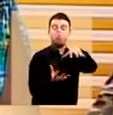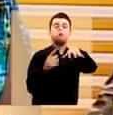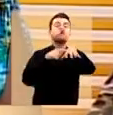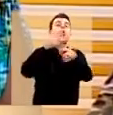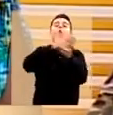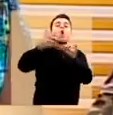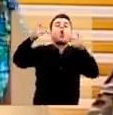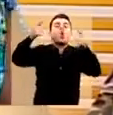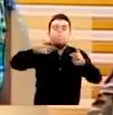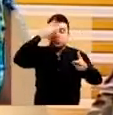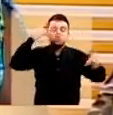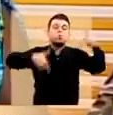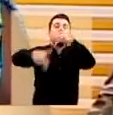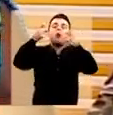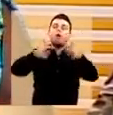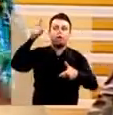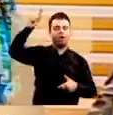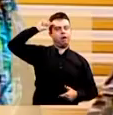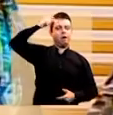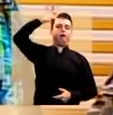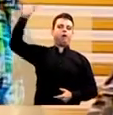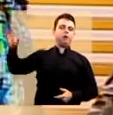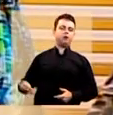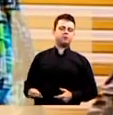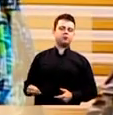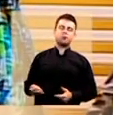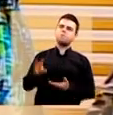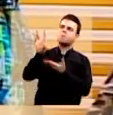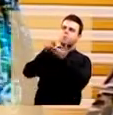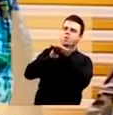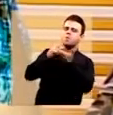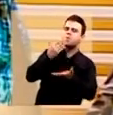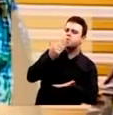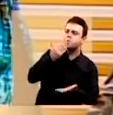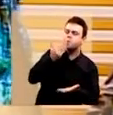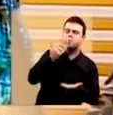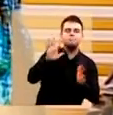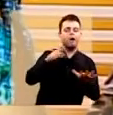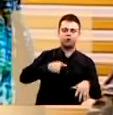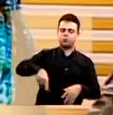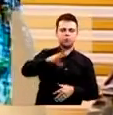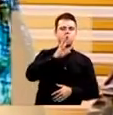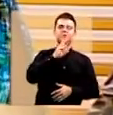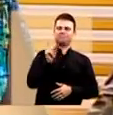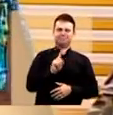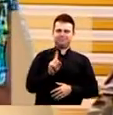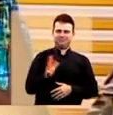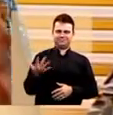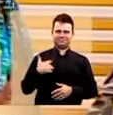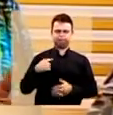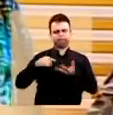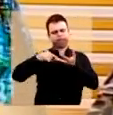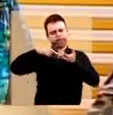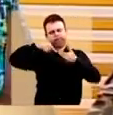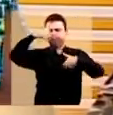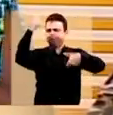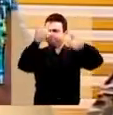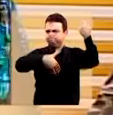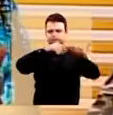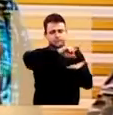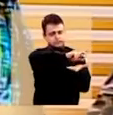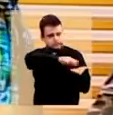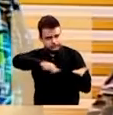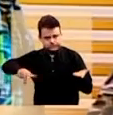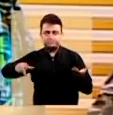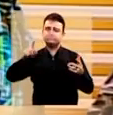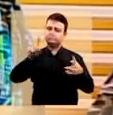civilizações, as quais a gente utiliza todos os referenciais dessas civilizações e a gente não conhece. Eu posso dizer vários símbolos,